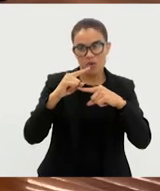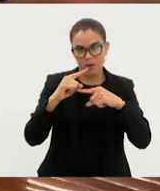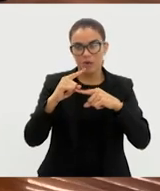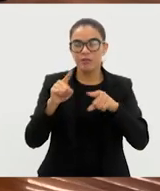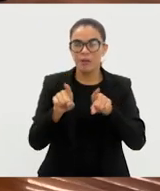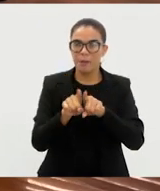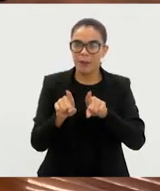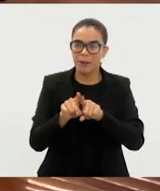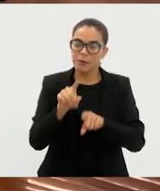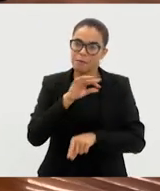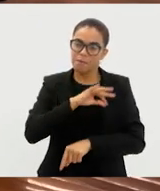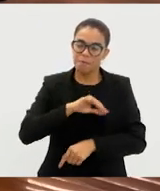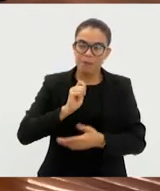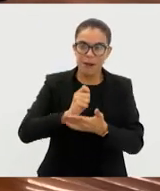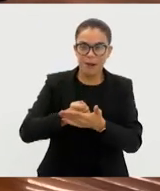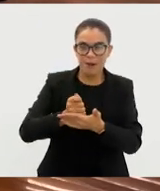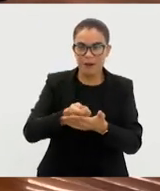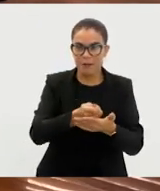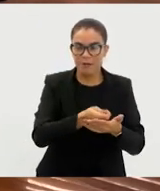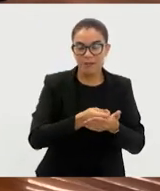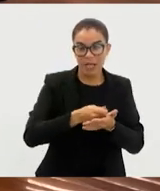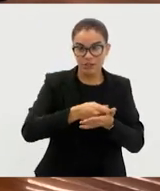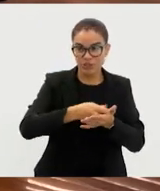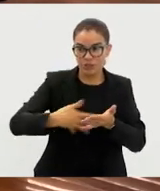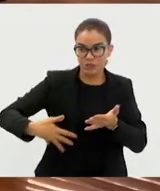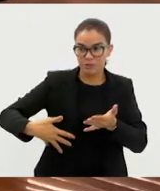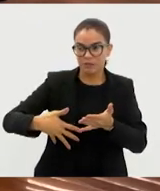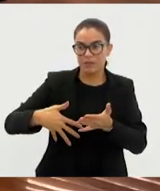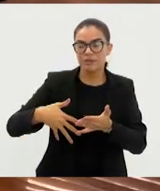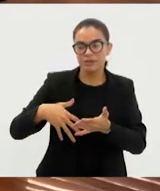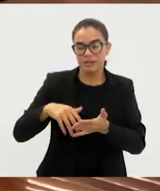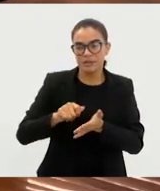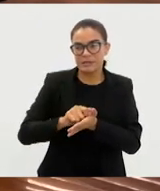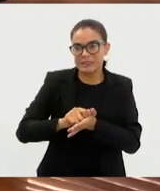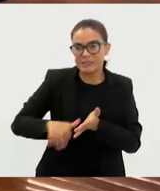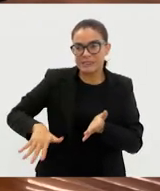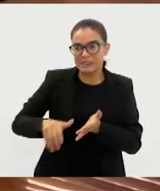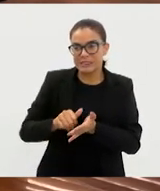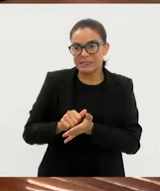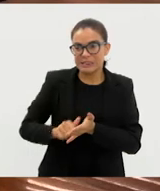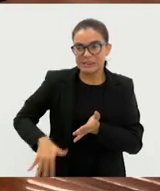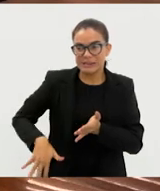dos pagamentos. O que fizeram com aqui as despesas totais? Pode falar.